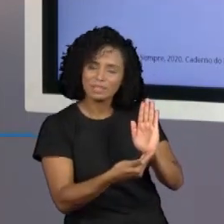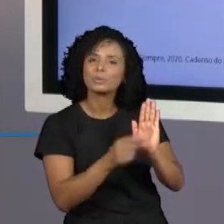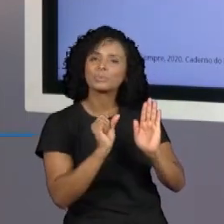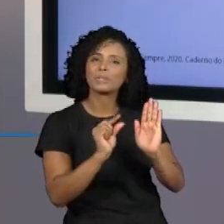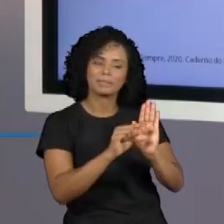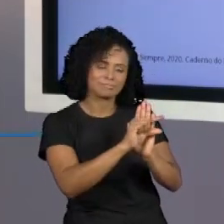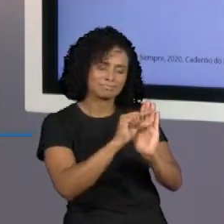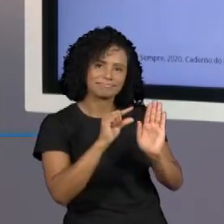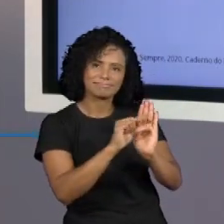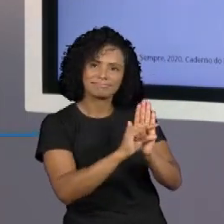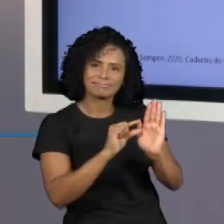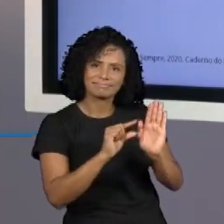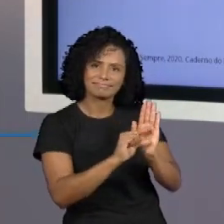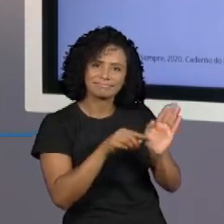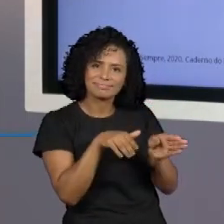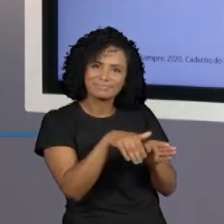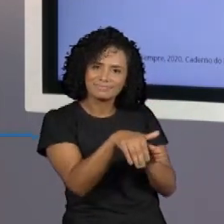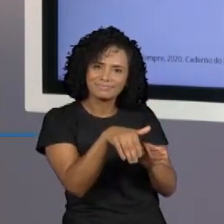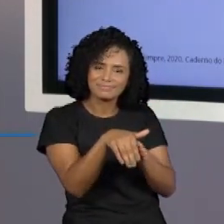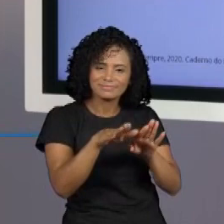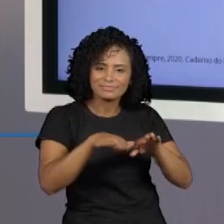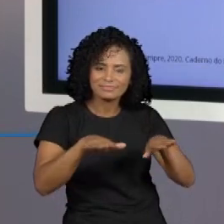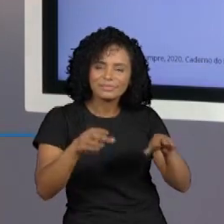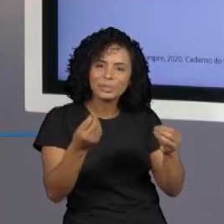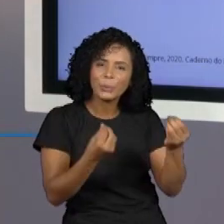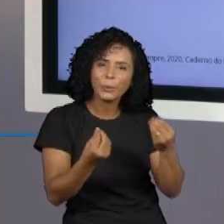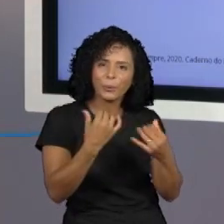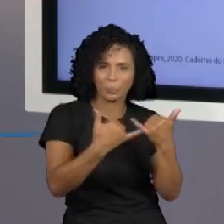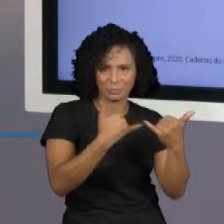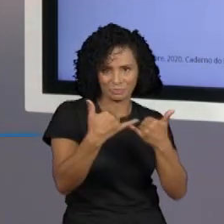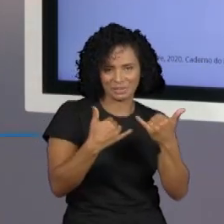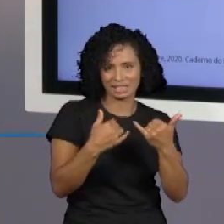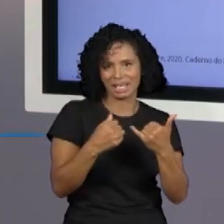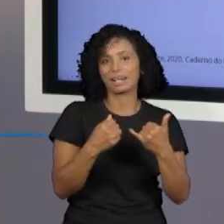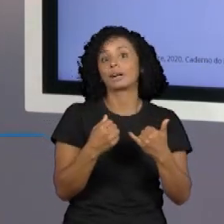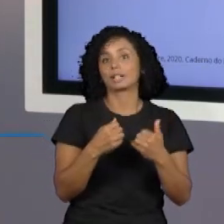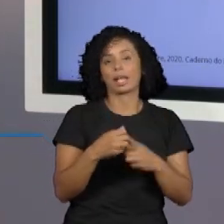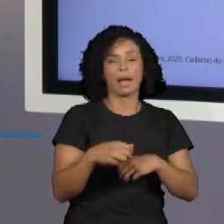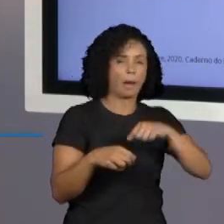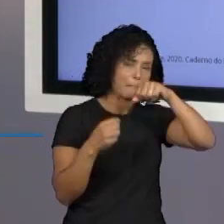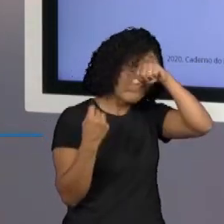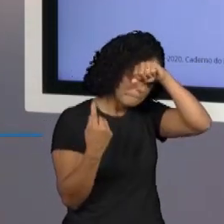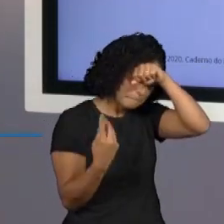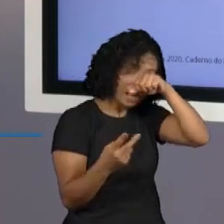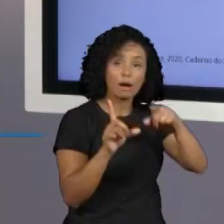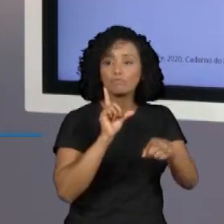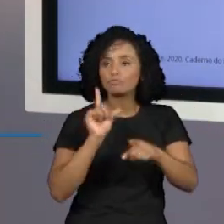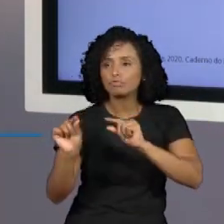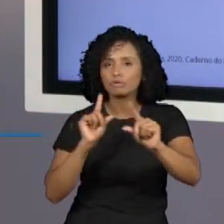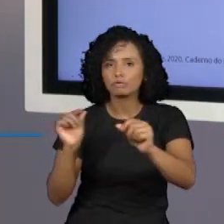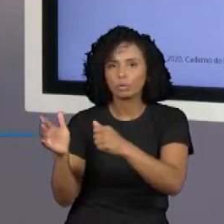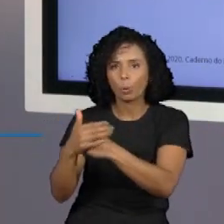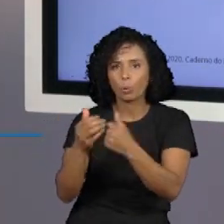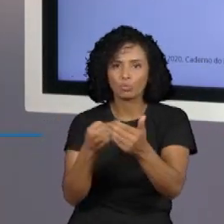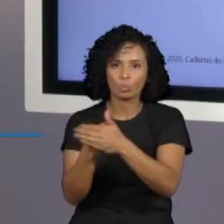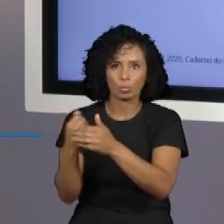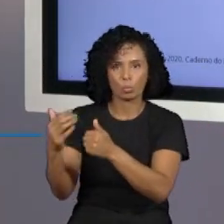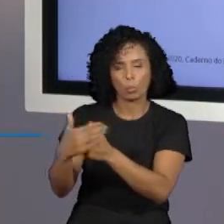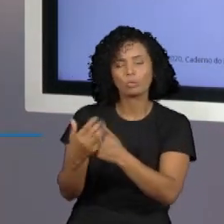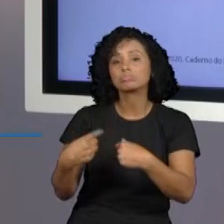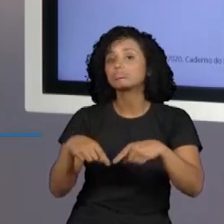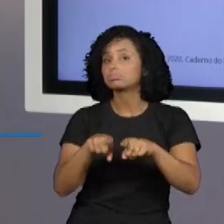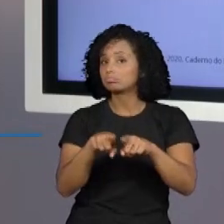sobre como se brincar de esconde-esconde. Observamos que no texto estava faltando o título, que é uma